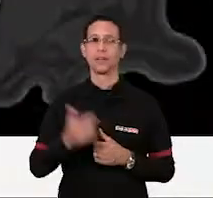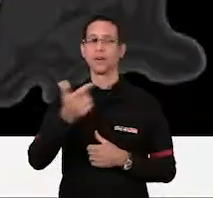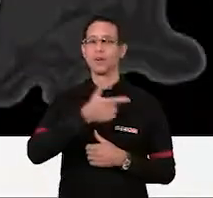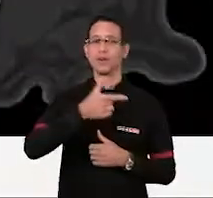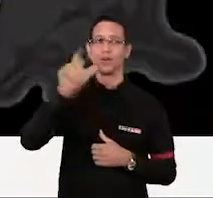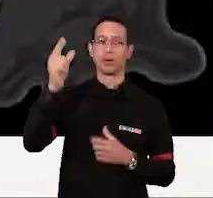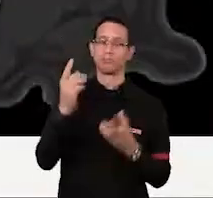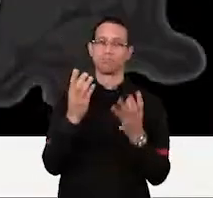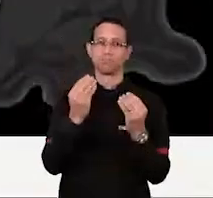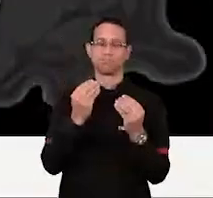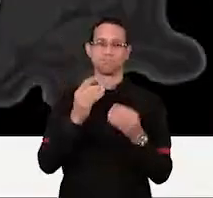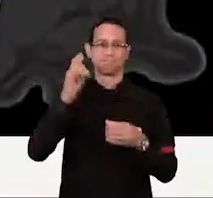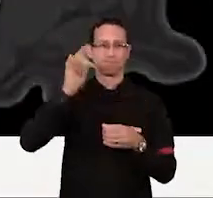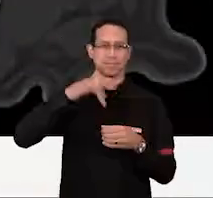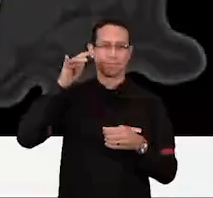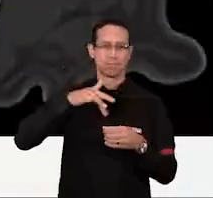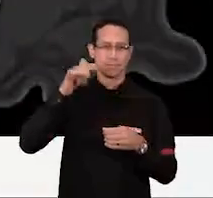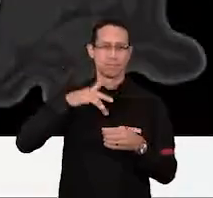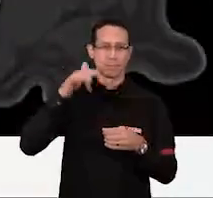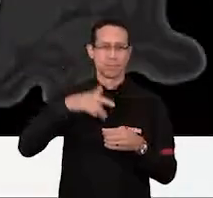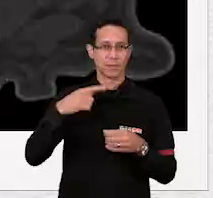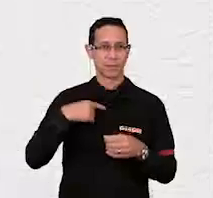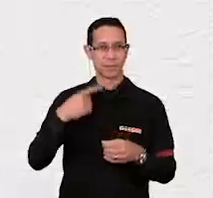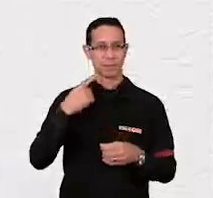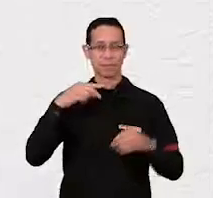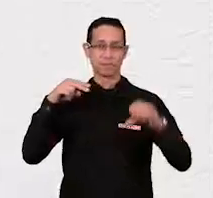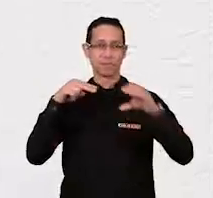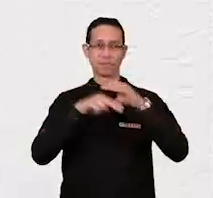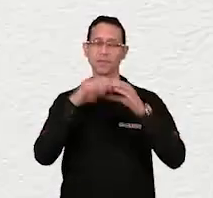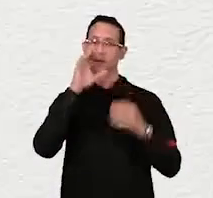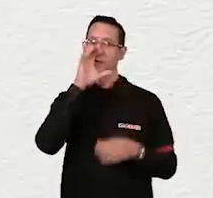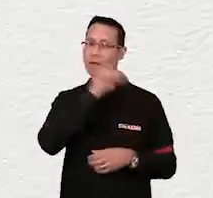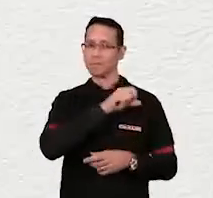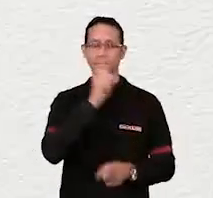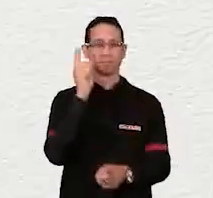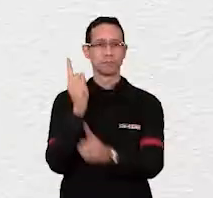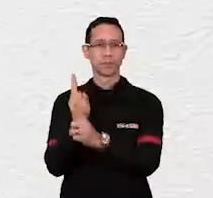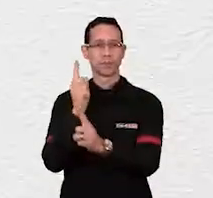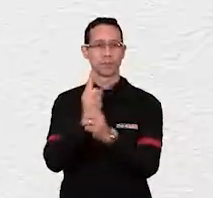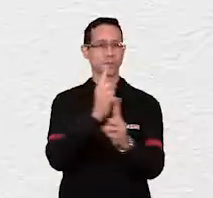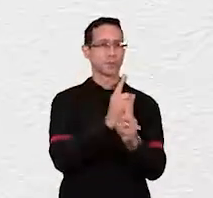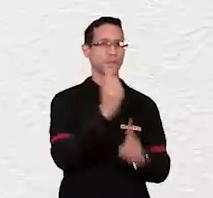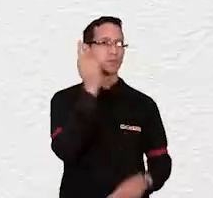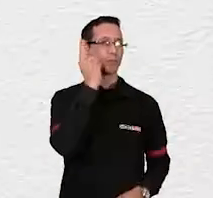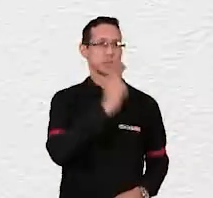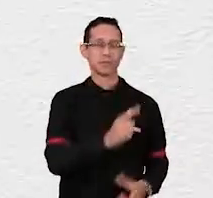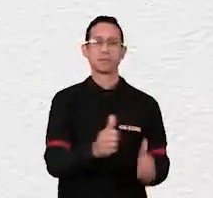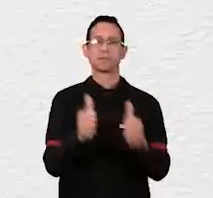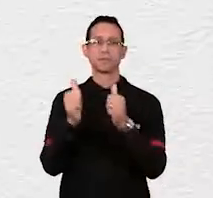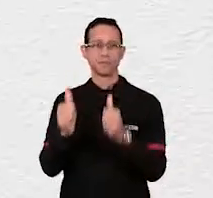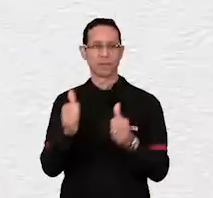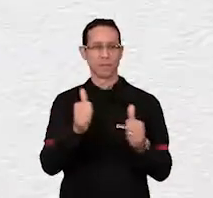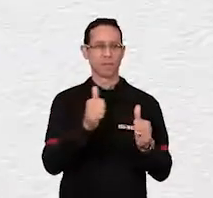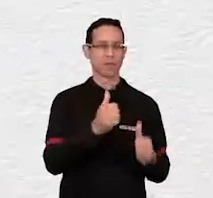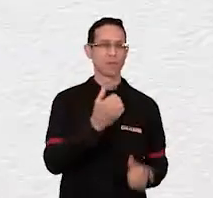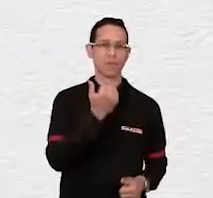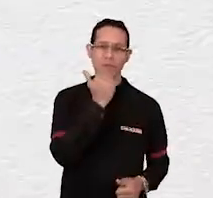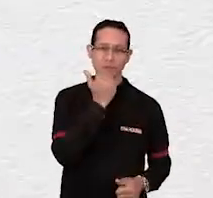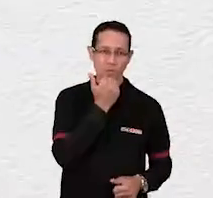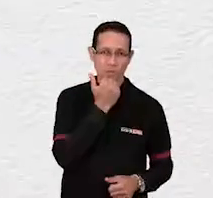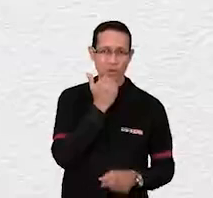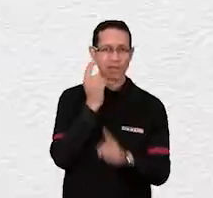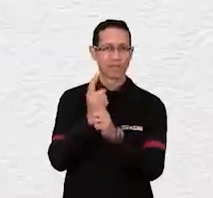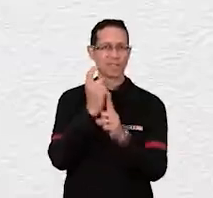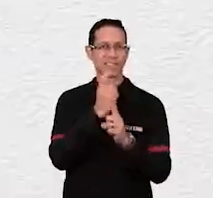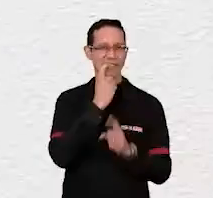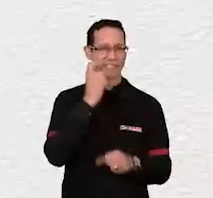assim, é fácil. A tomografia é um exame que a gente consegue ver, ele é rápido. A gente avalia muito bem a parte óssea, que para